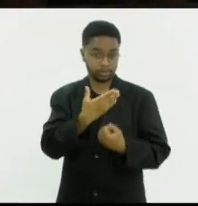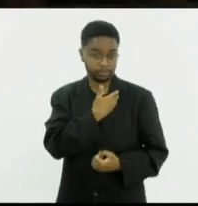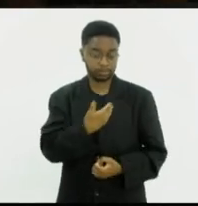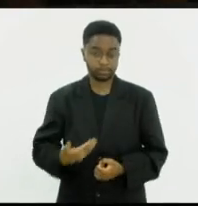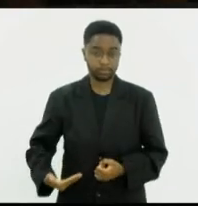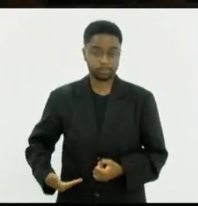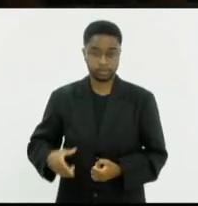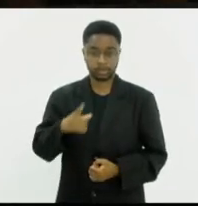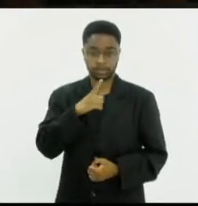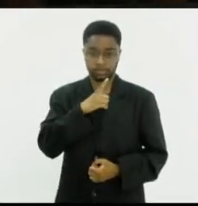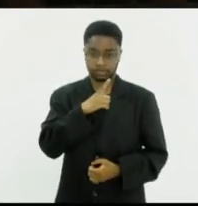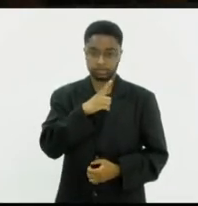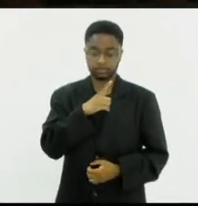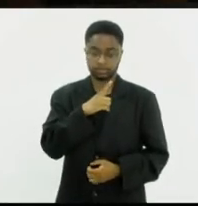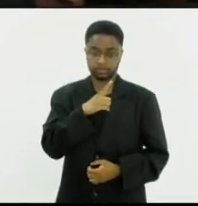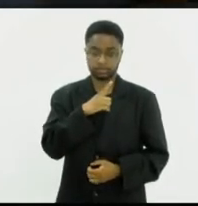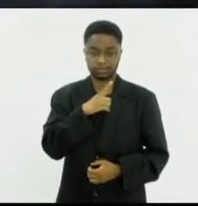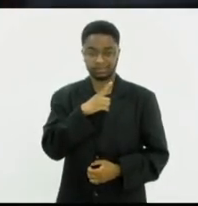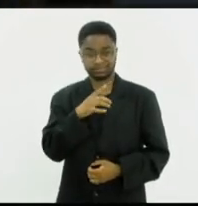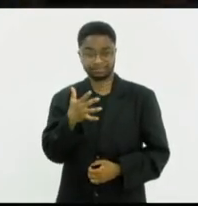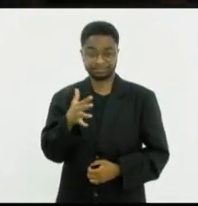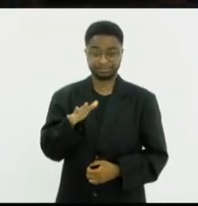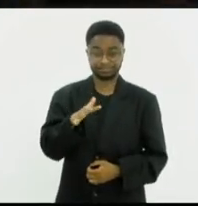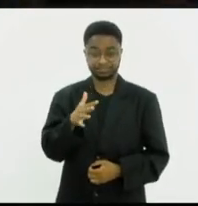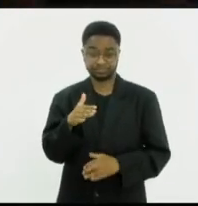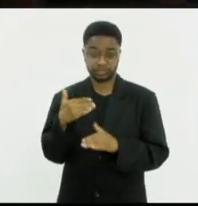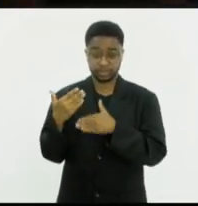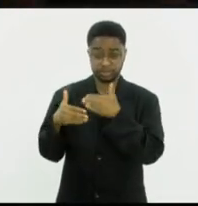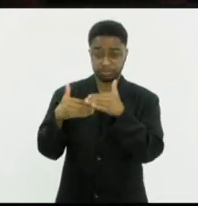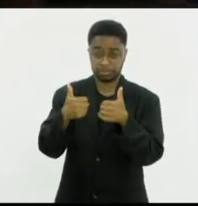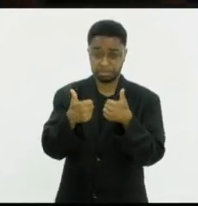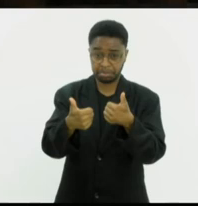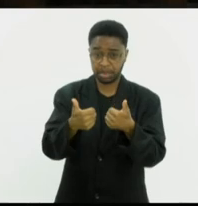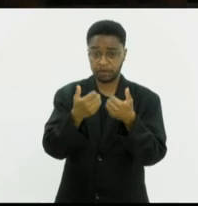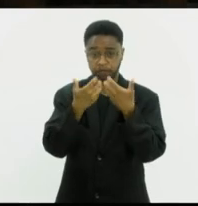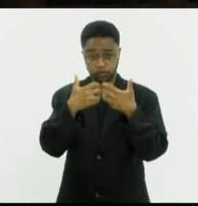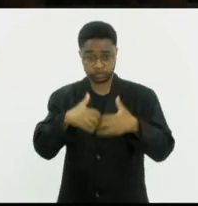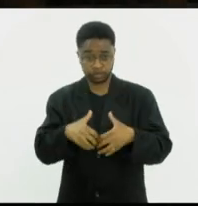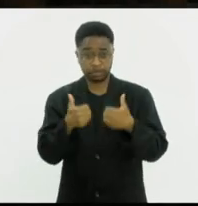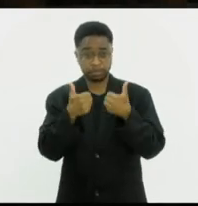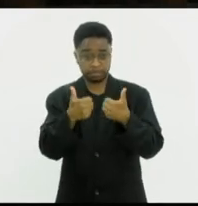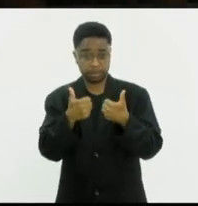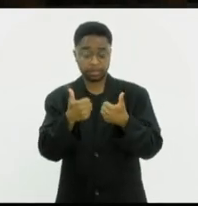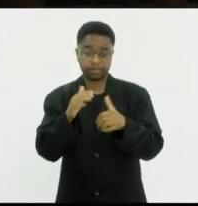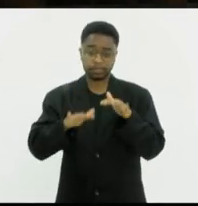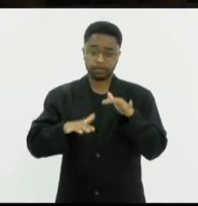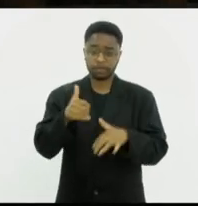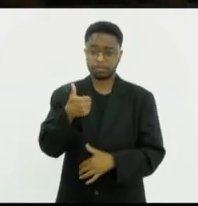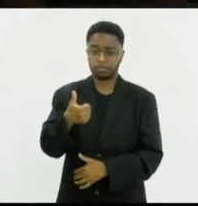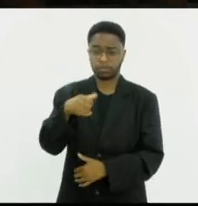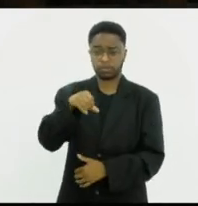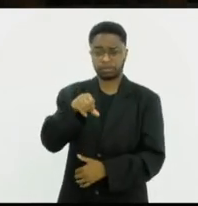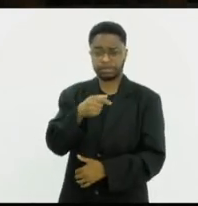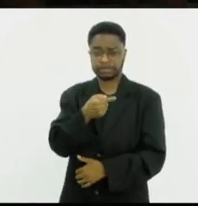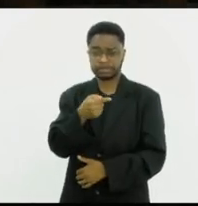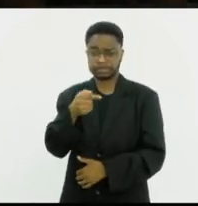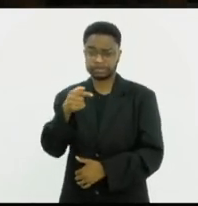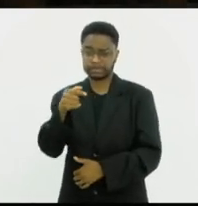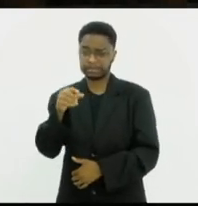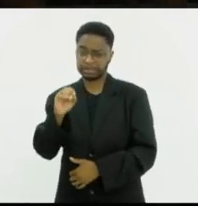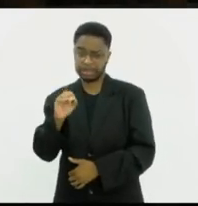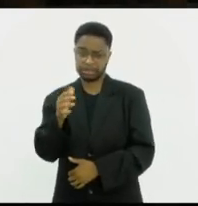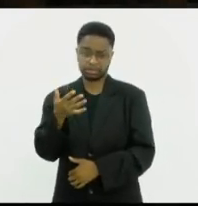tinha um razoável desempenho e funcionava, talvez o que, 1970 e